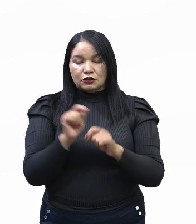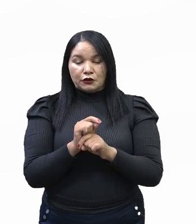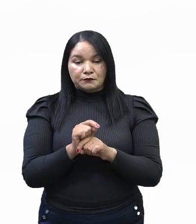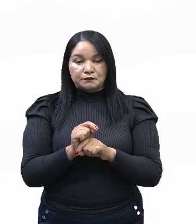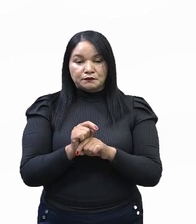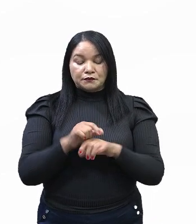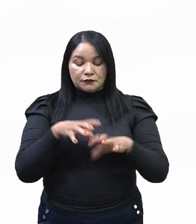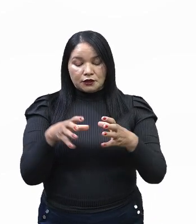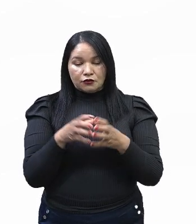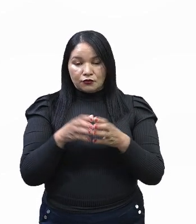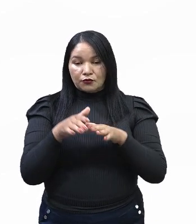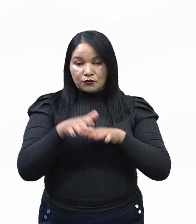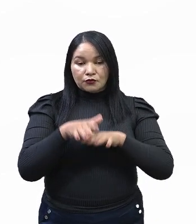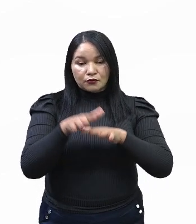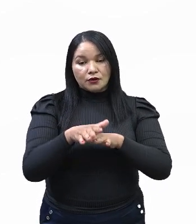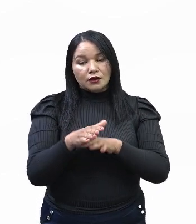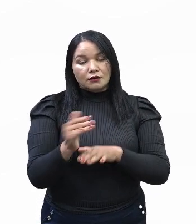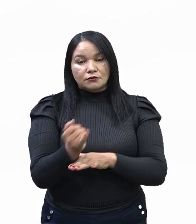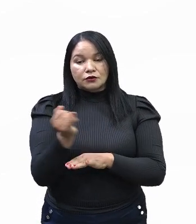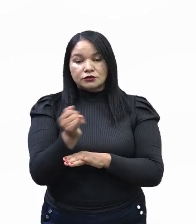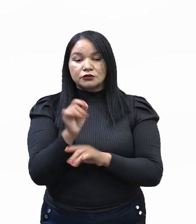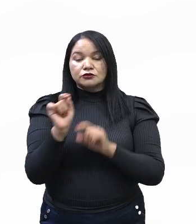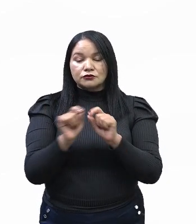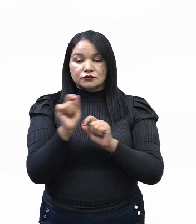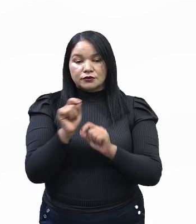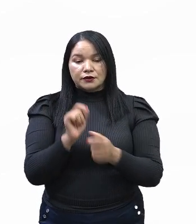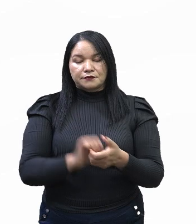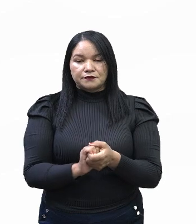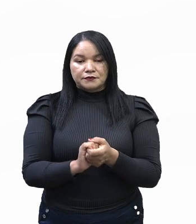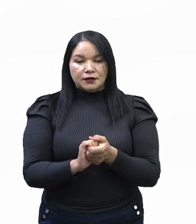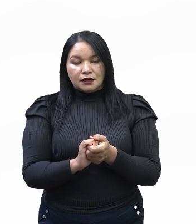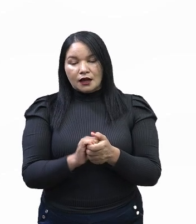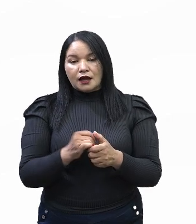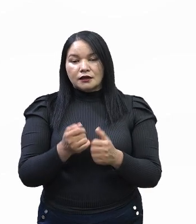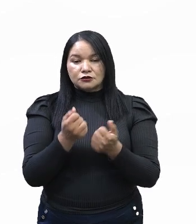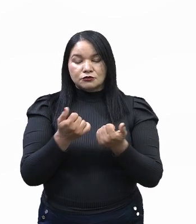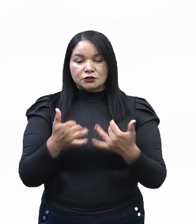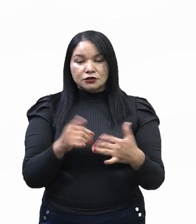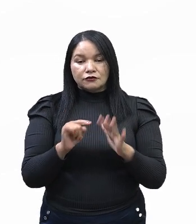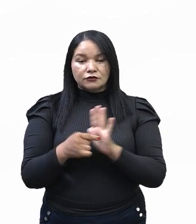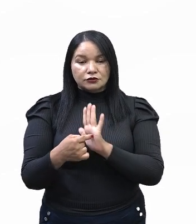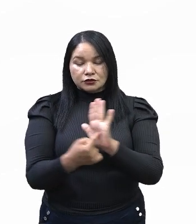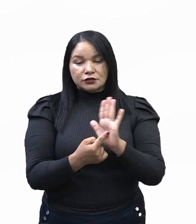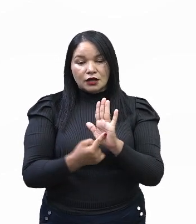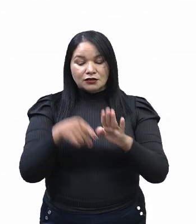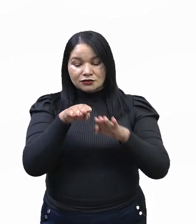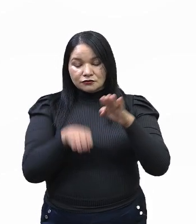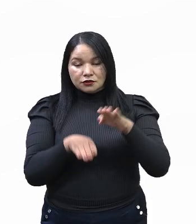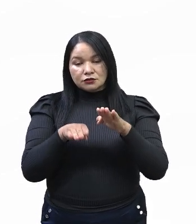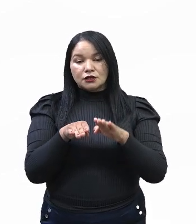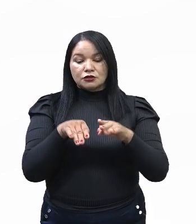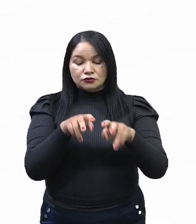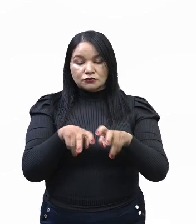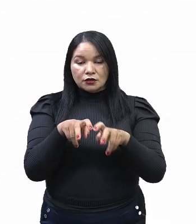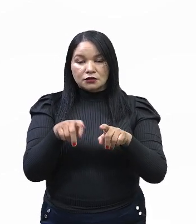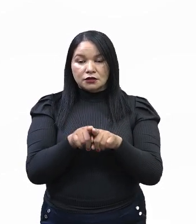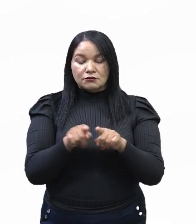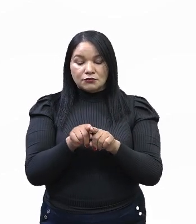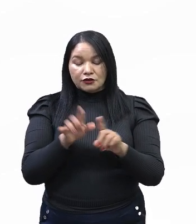legado significativo ao destacar as desigualdades rurais e influenciar